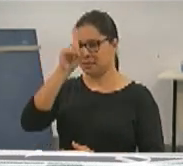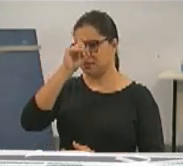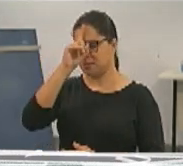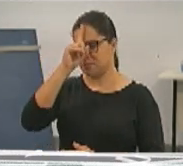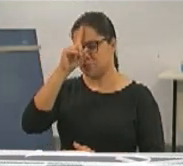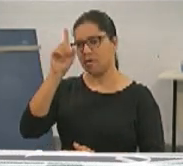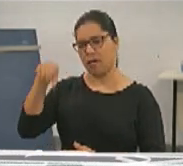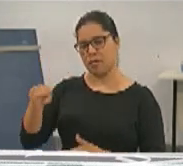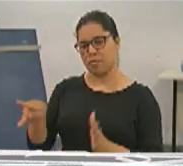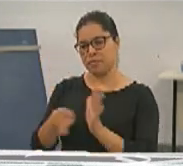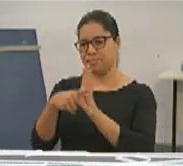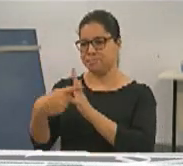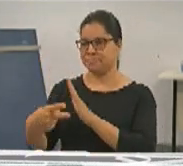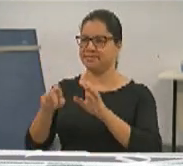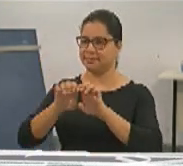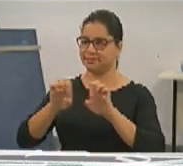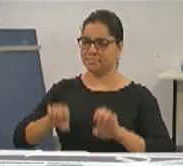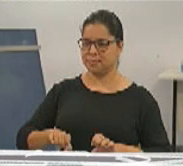UFGD.